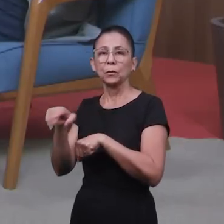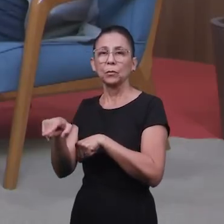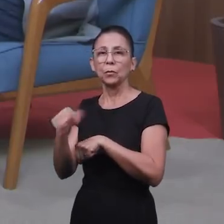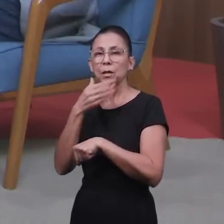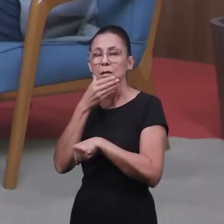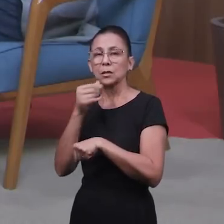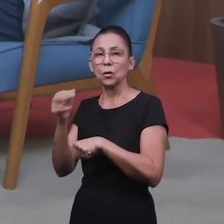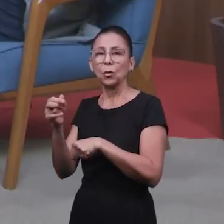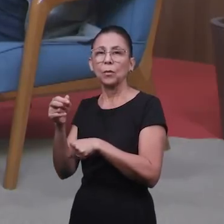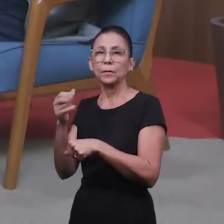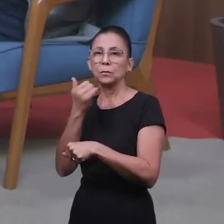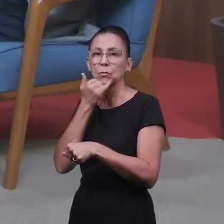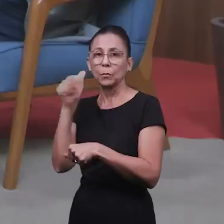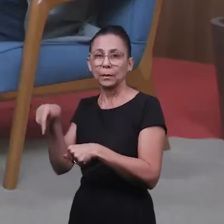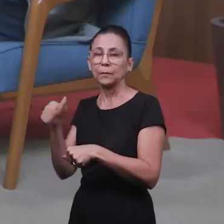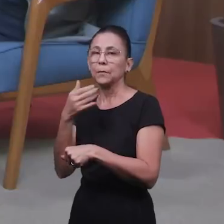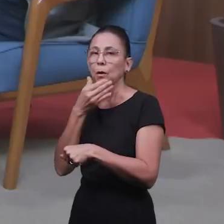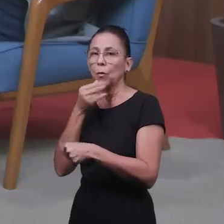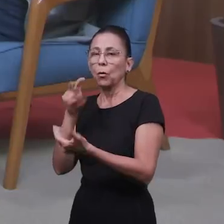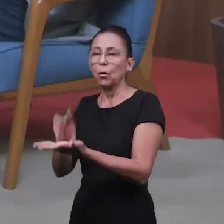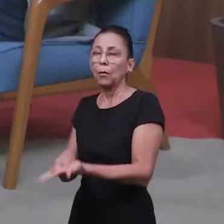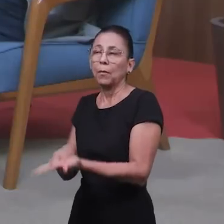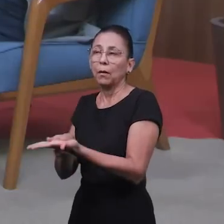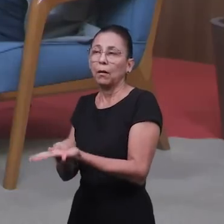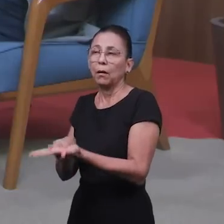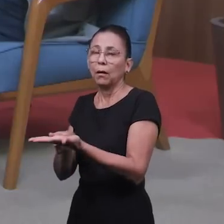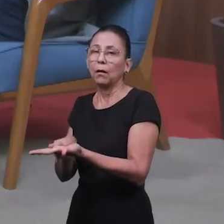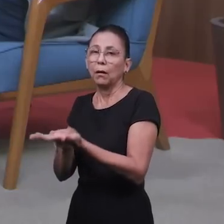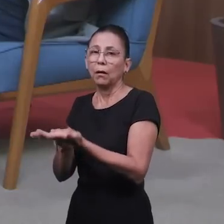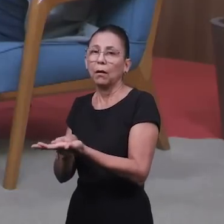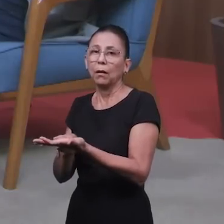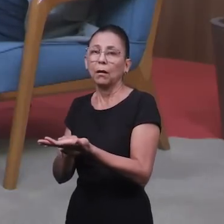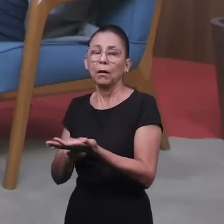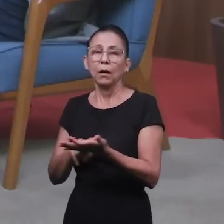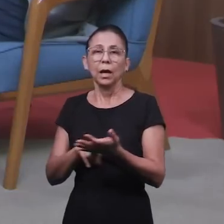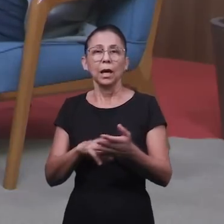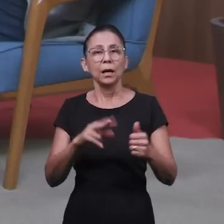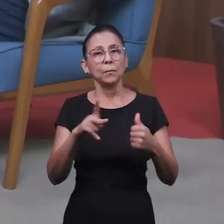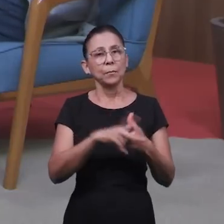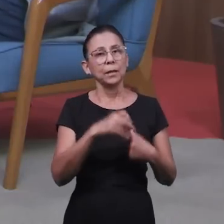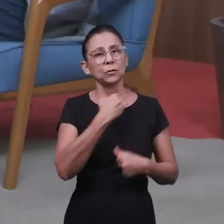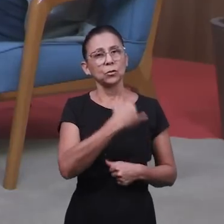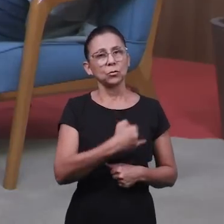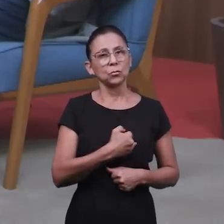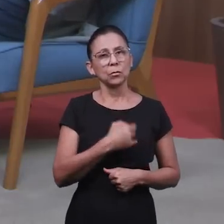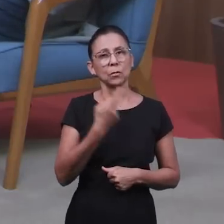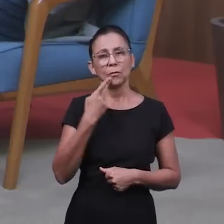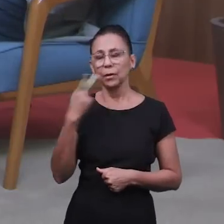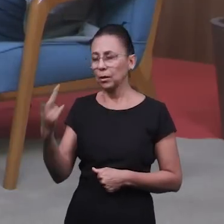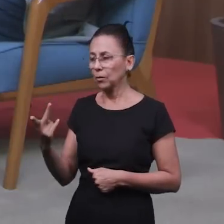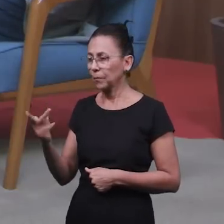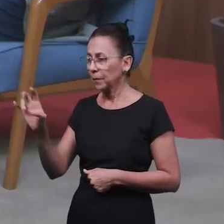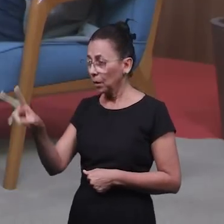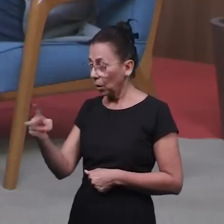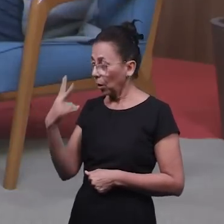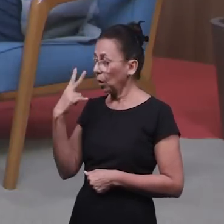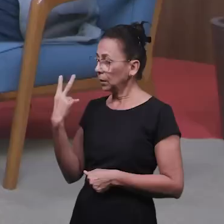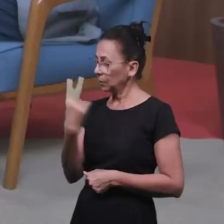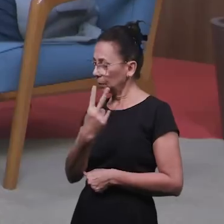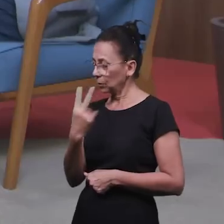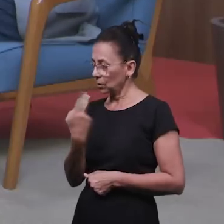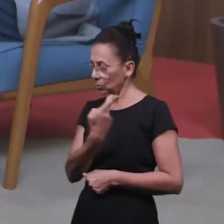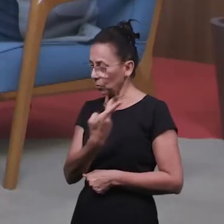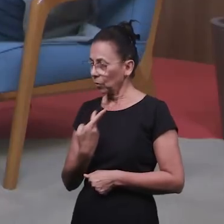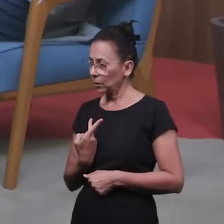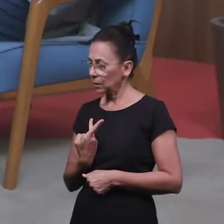que trouxesse qualquer coisa para aquele homem, né? Olha para nós, eram dois pescadores que já disseram